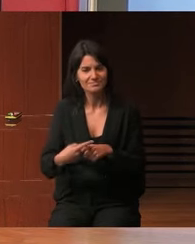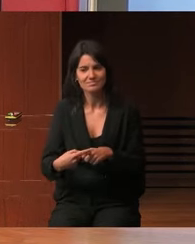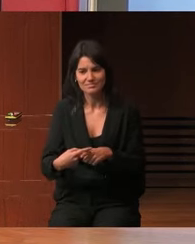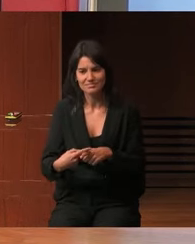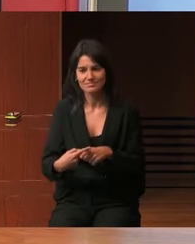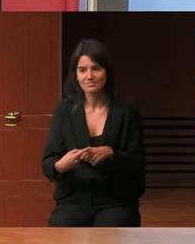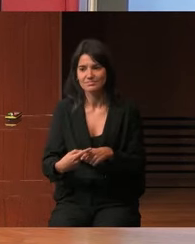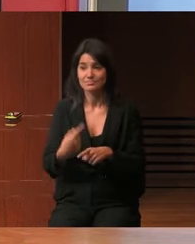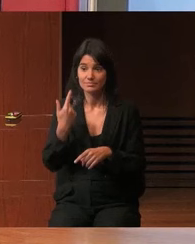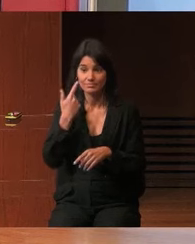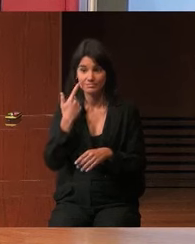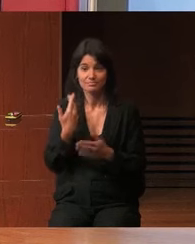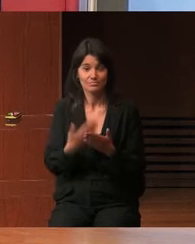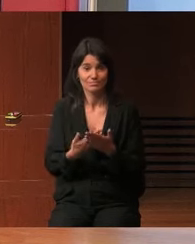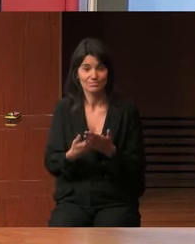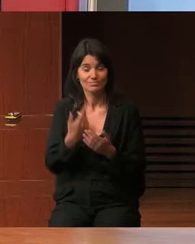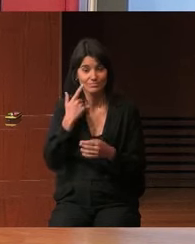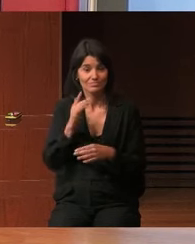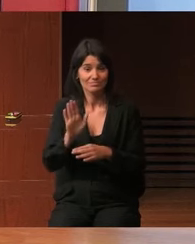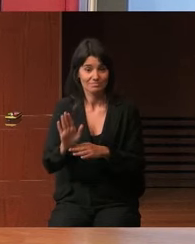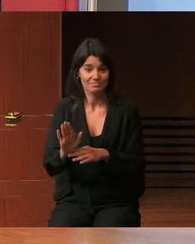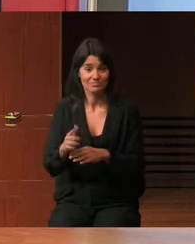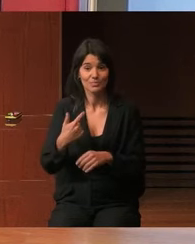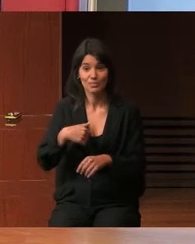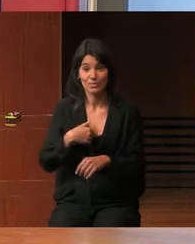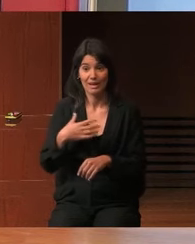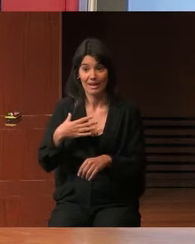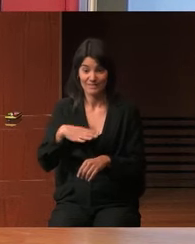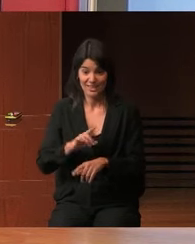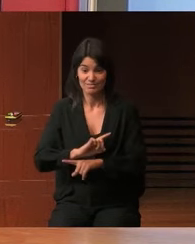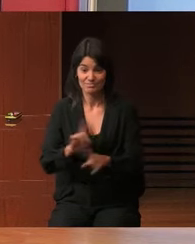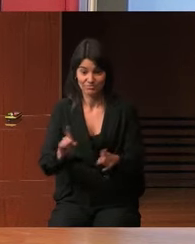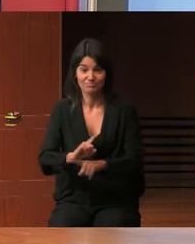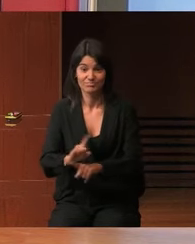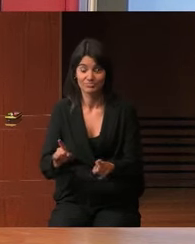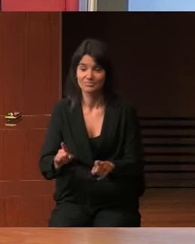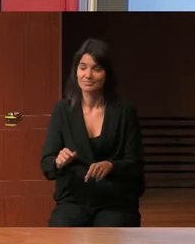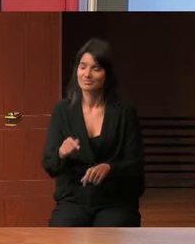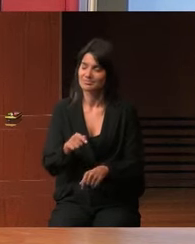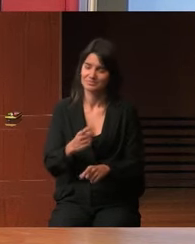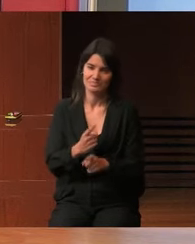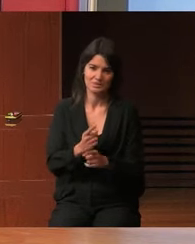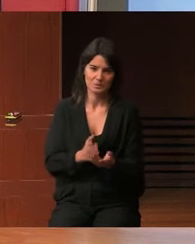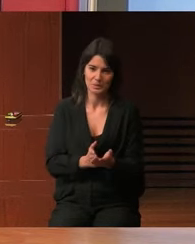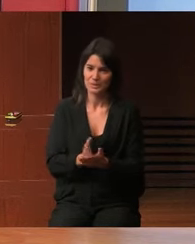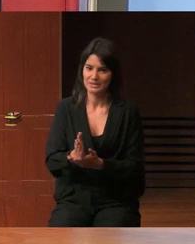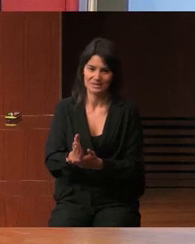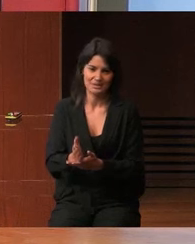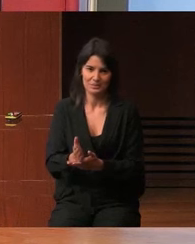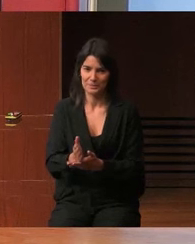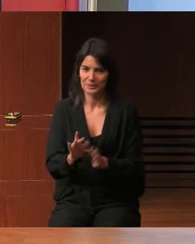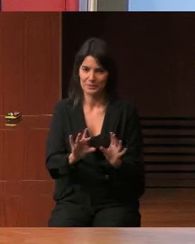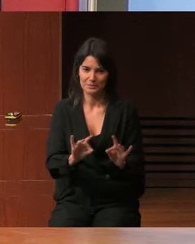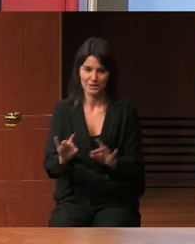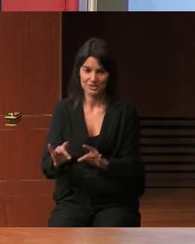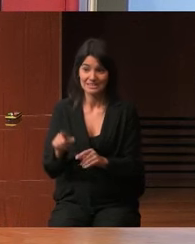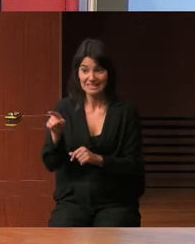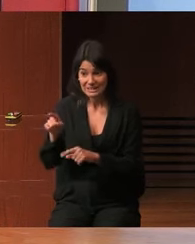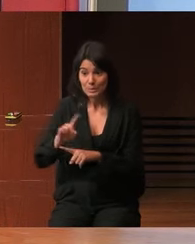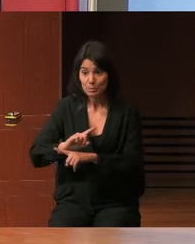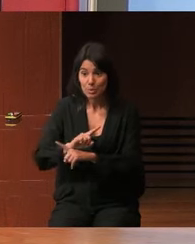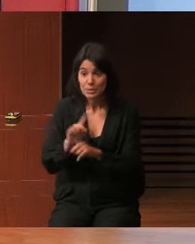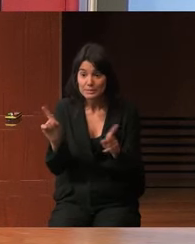mostrar que, por mais que nós tentemos proibir, eles vão contornar a regra. E, portanto, essa proibição,